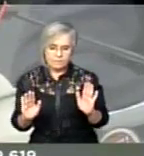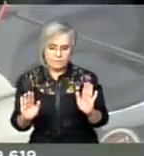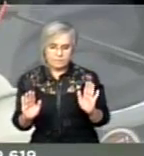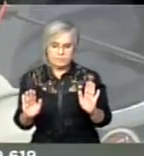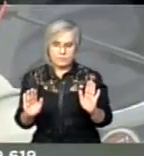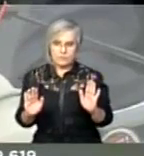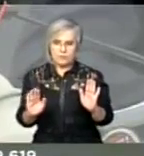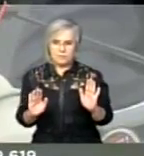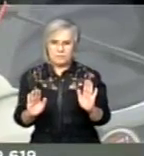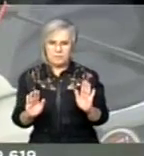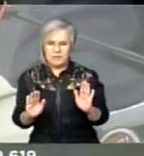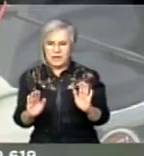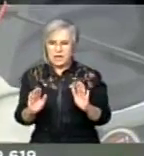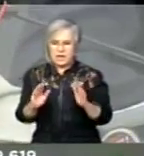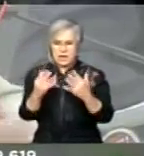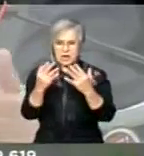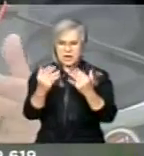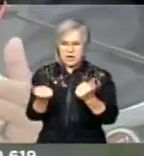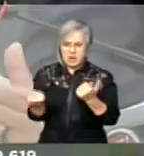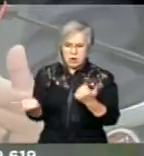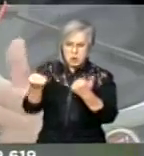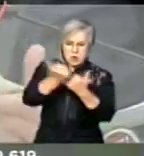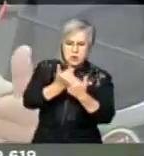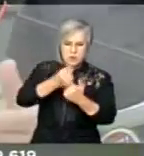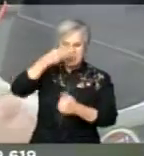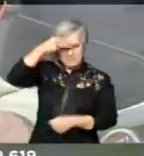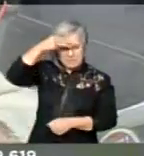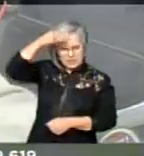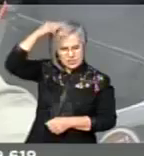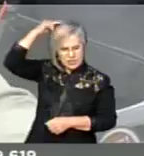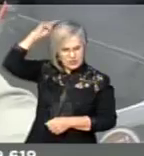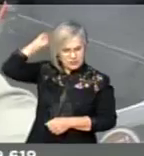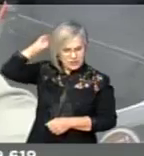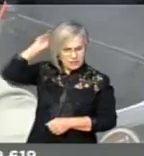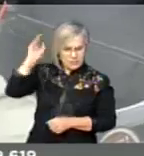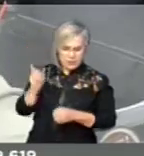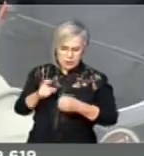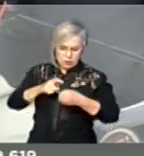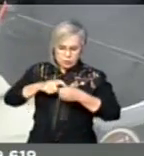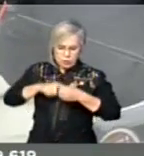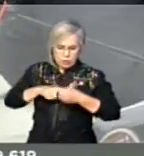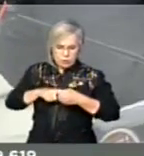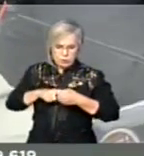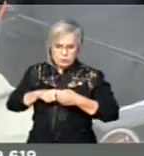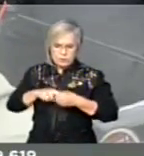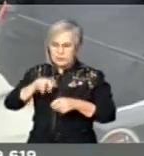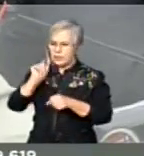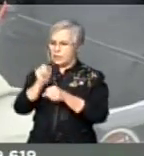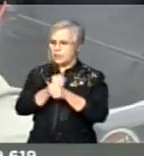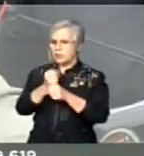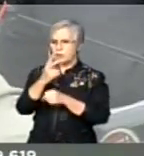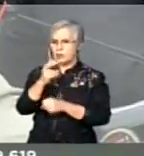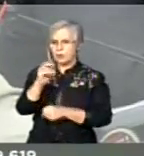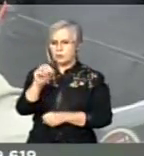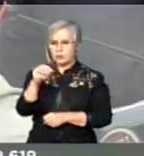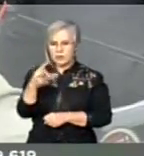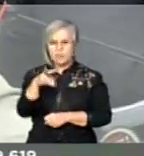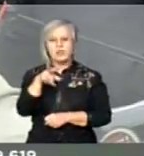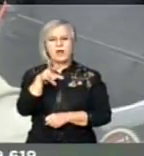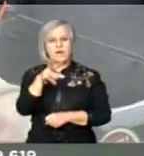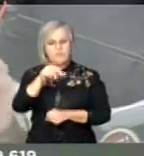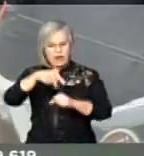para colocar Michel Temer, seu sócio do PMDB desde 2003, vai mudar muito o